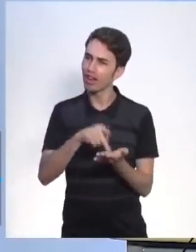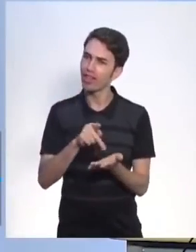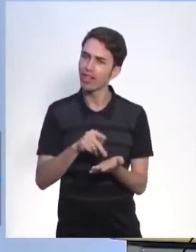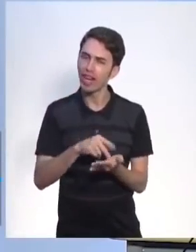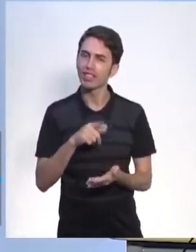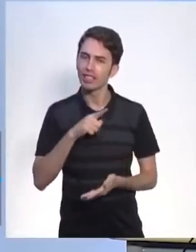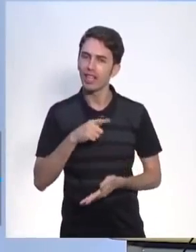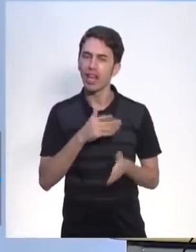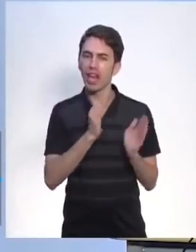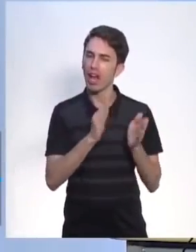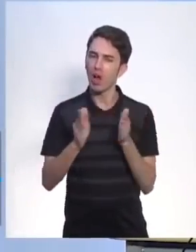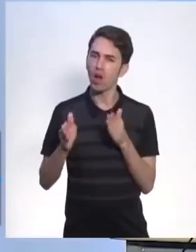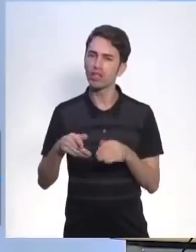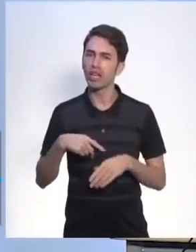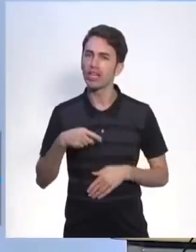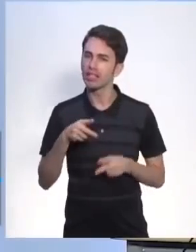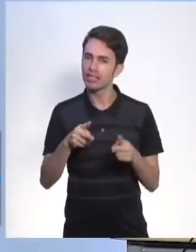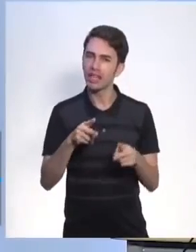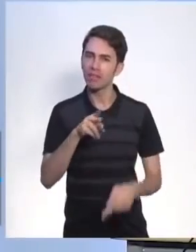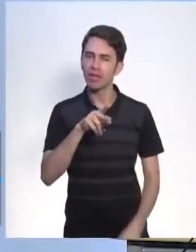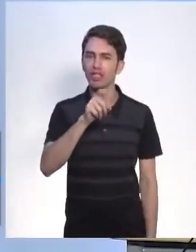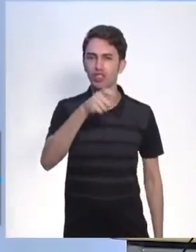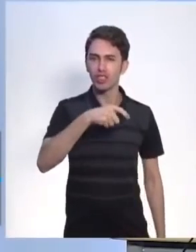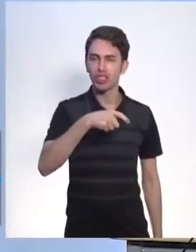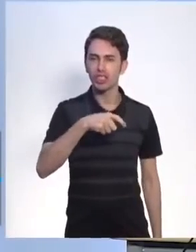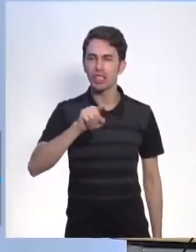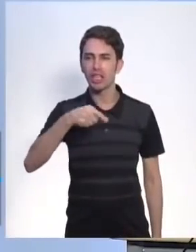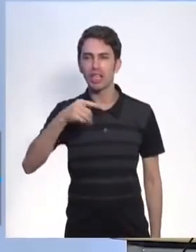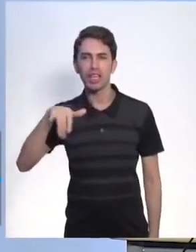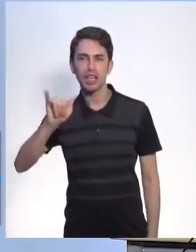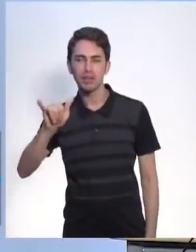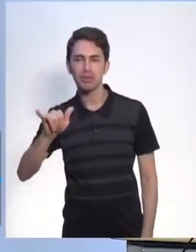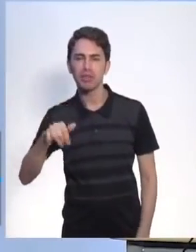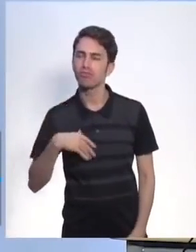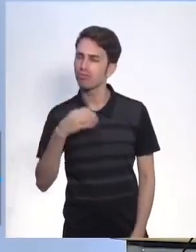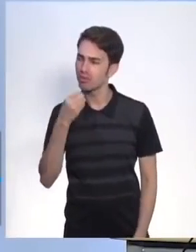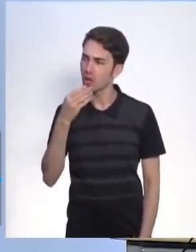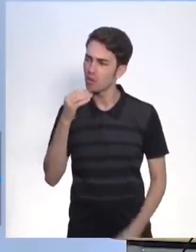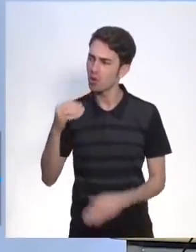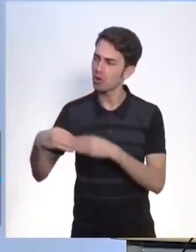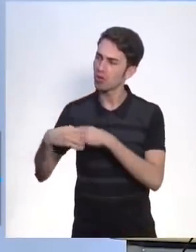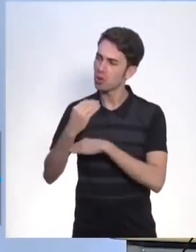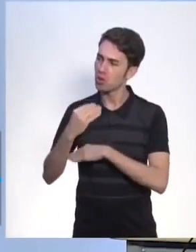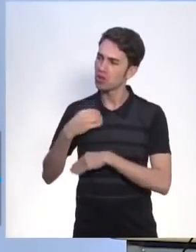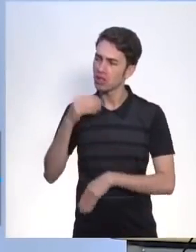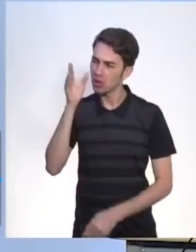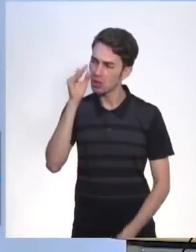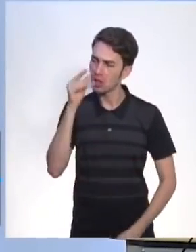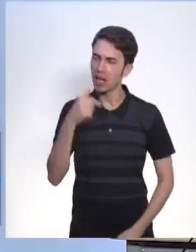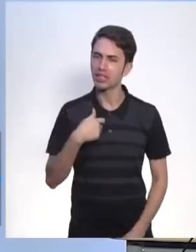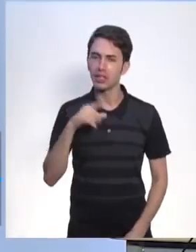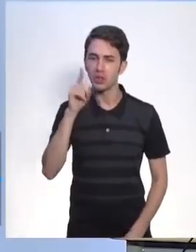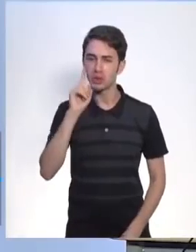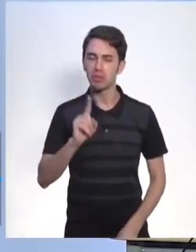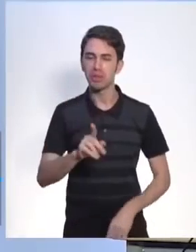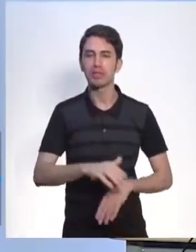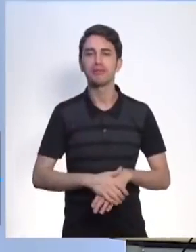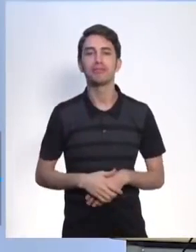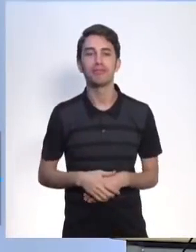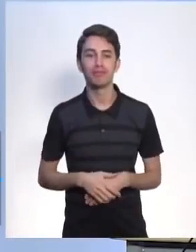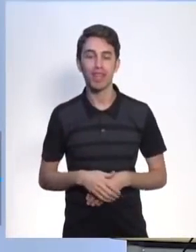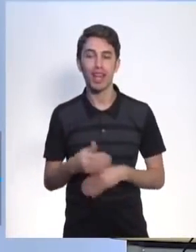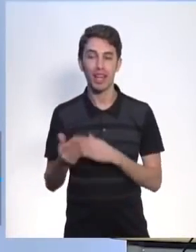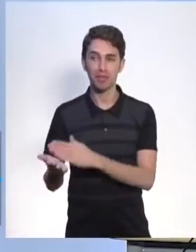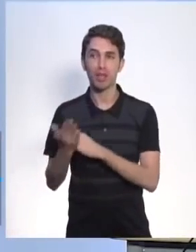caso aí sempre x e y. Nunca tinha observado por esse lado do alfabeto. Até uma boa curiosidade essa, eu é uma nunca coisa tinha que pensado. Me